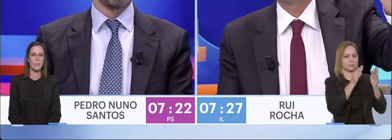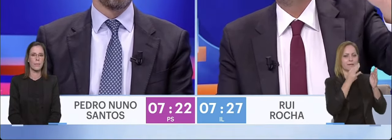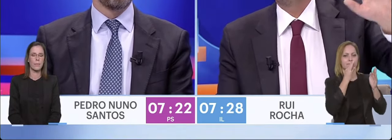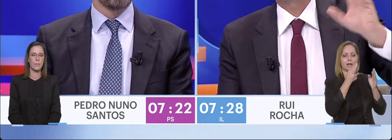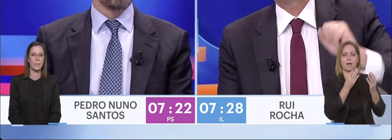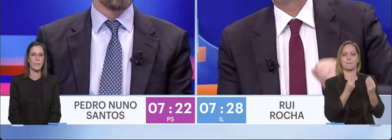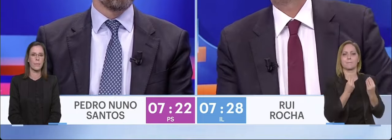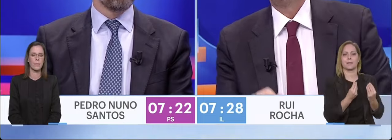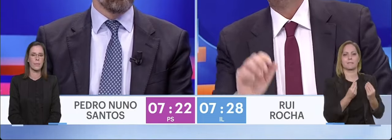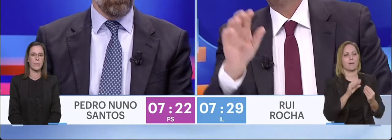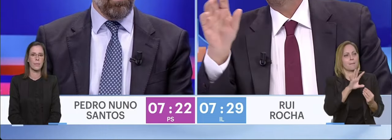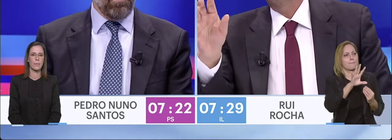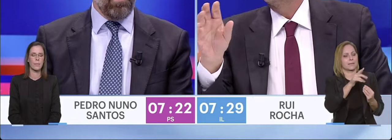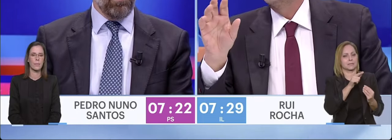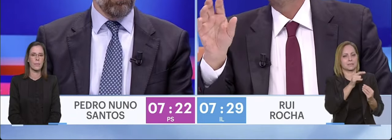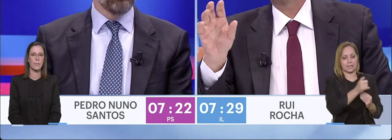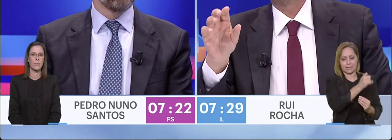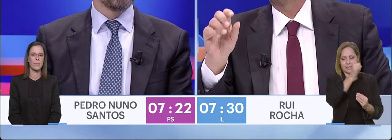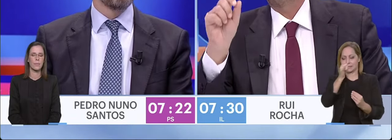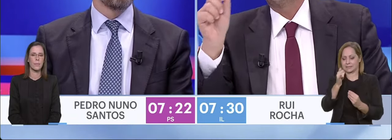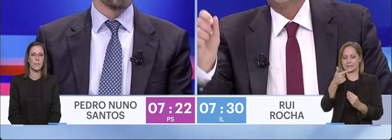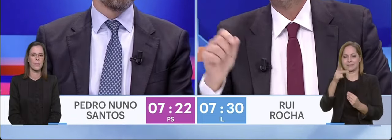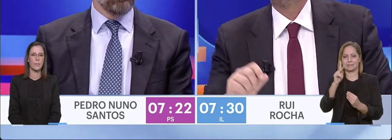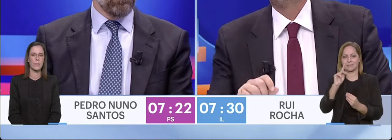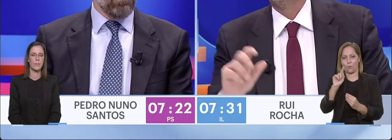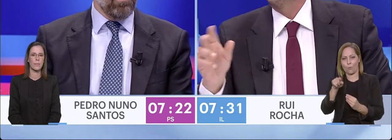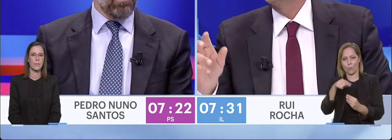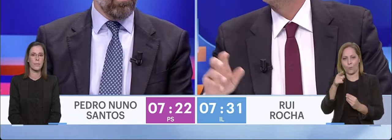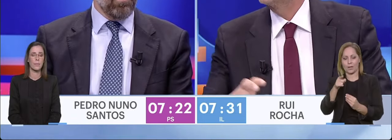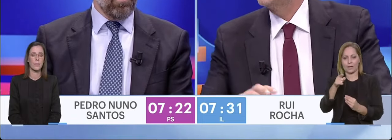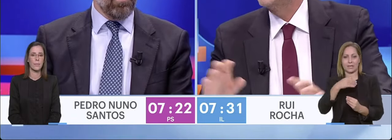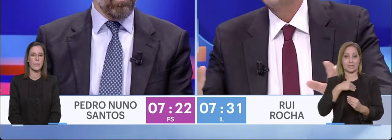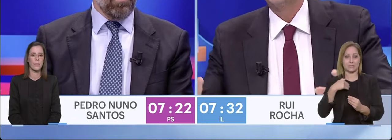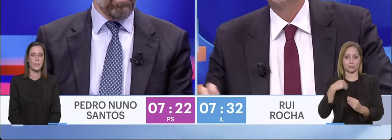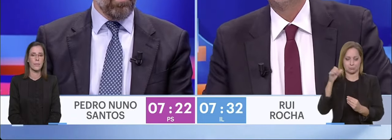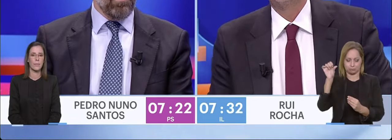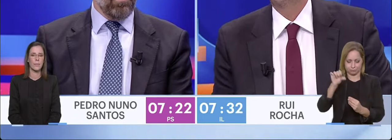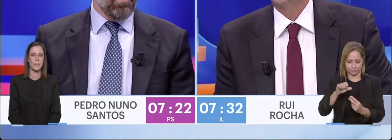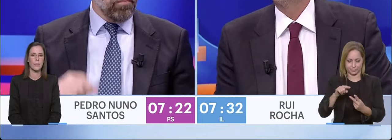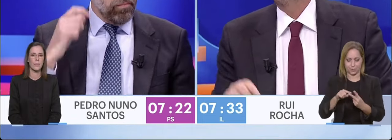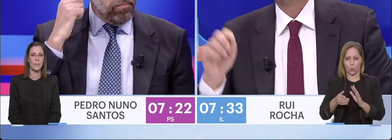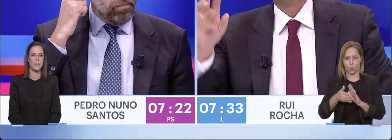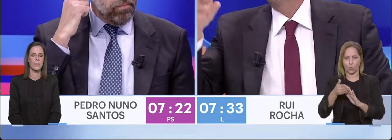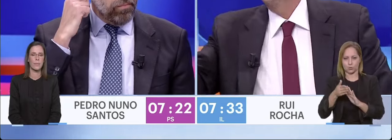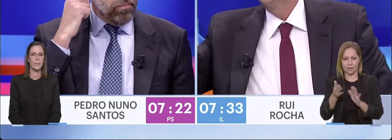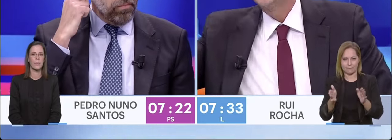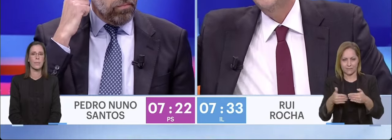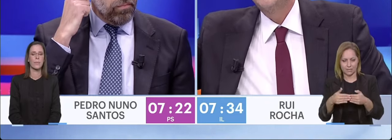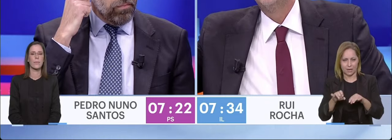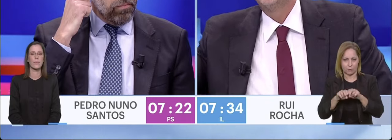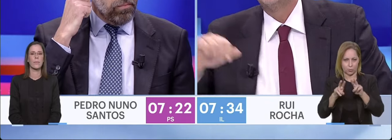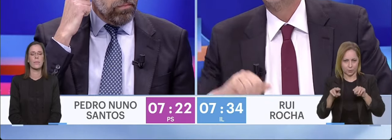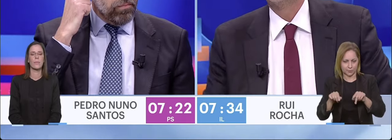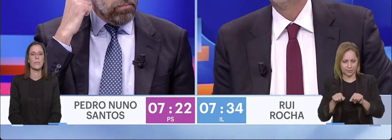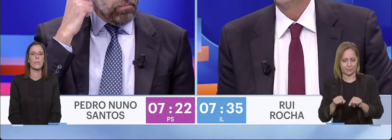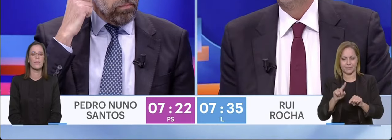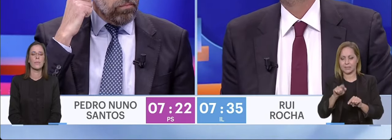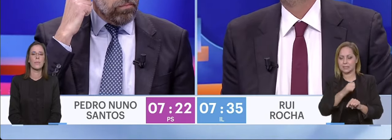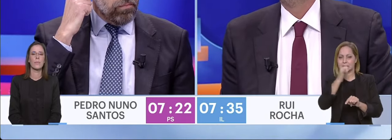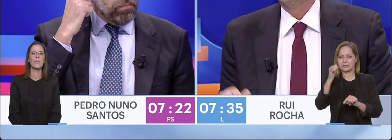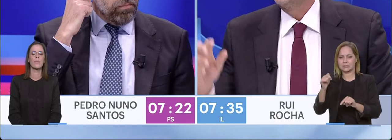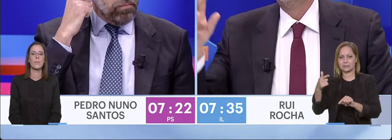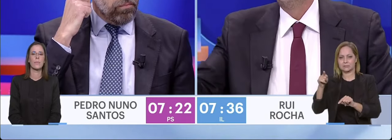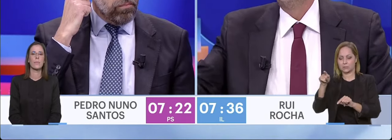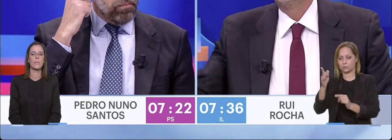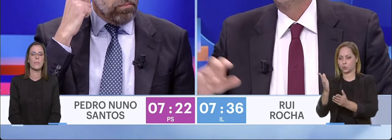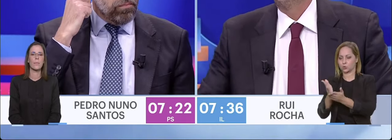Maravilhas do país e tudo isso e a seguir na outra televisão está a saúde que não funciona urgências fechadas a seguir está na outra televisão